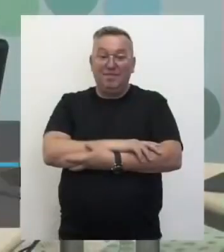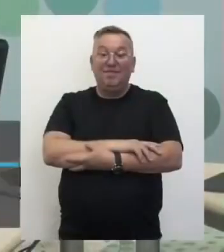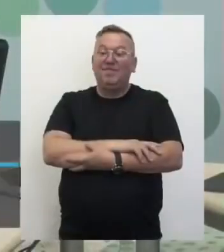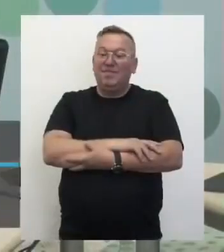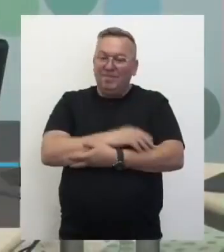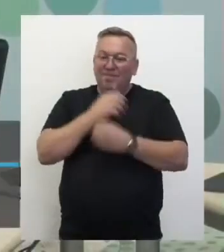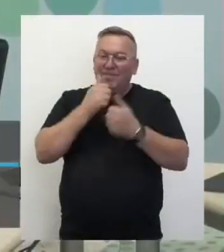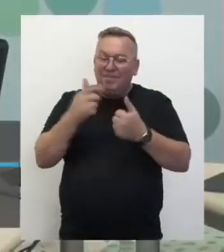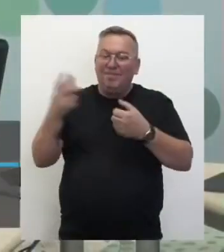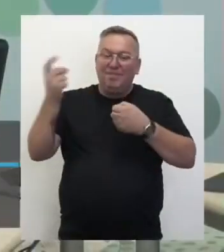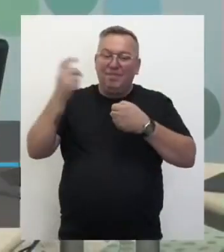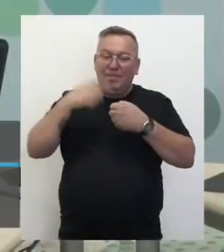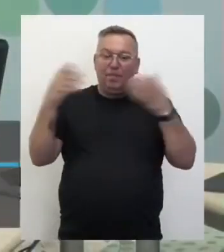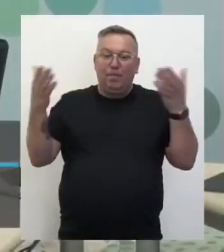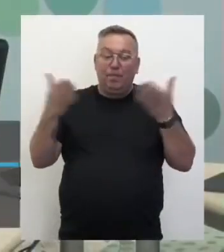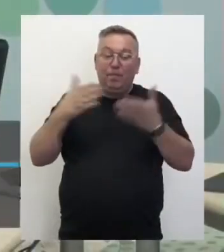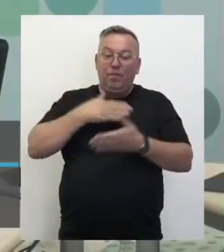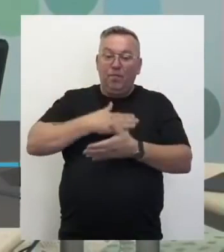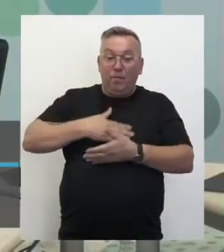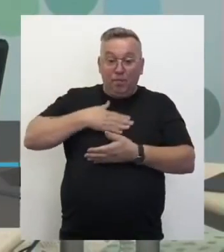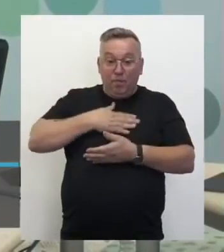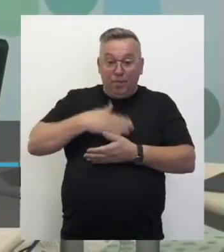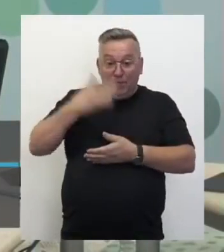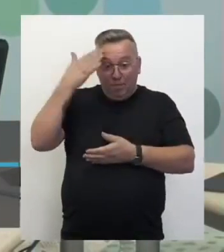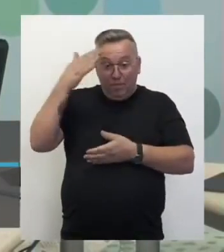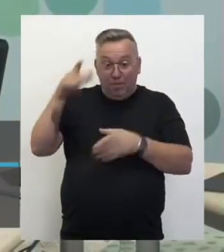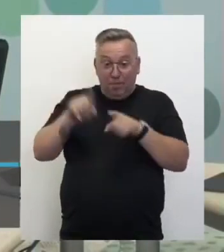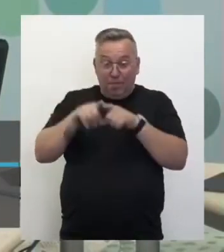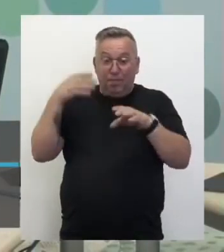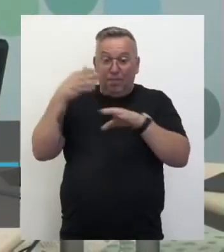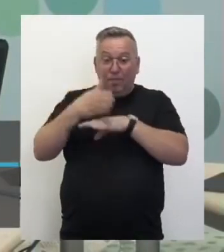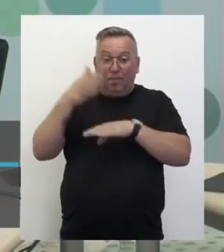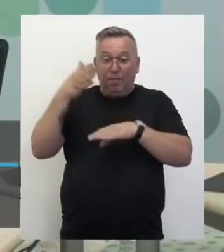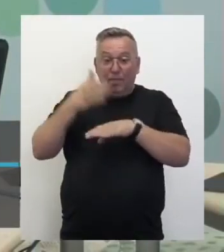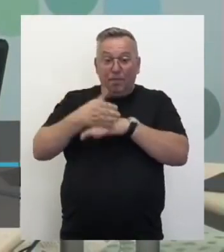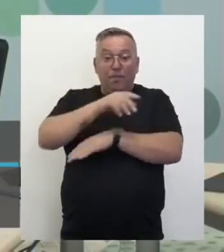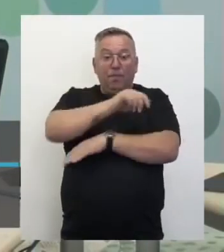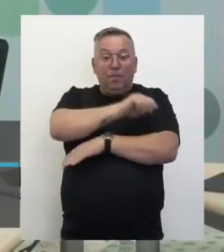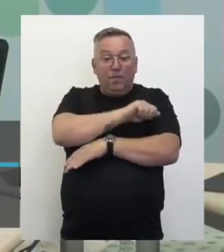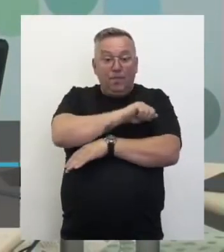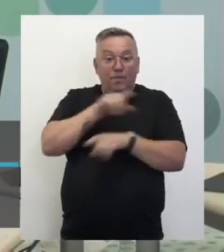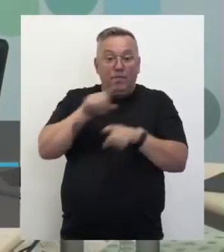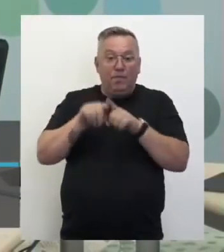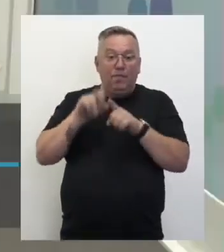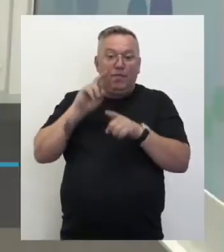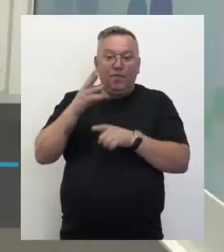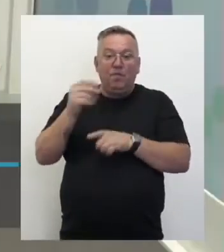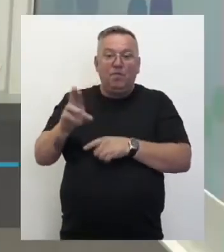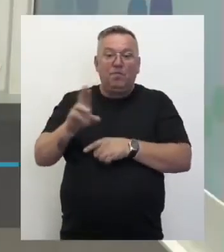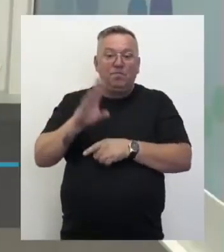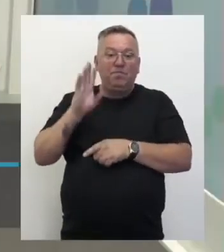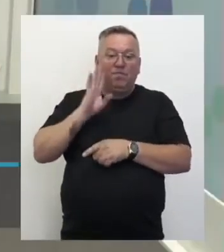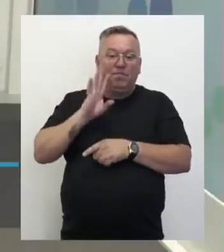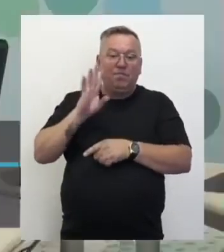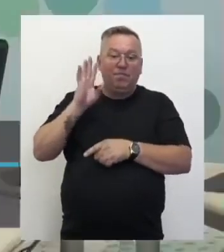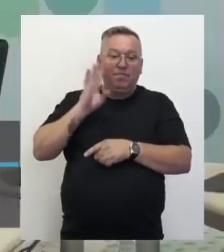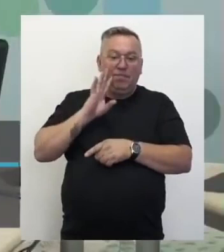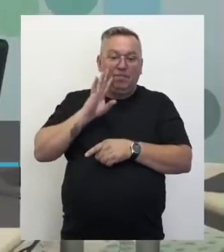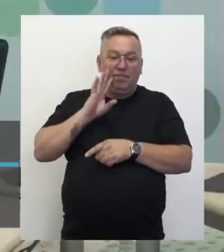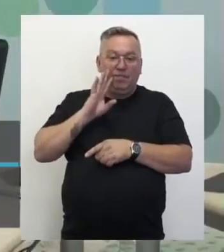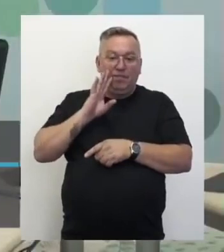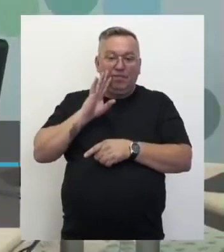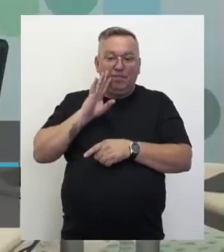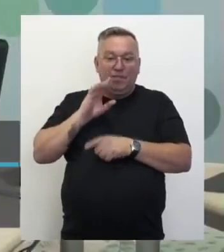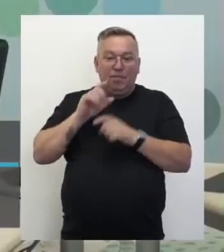Muito bem, estamos de volta. Gostaria de agradecer aí a intensa participação dos alunos. Olha, muita resposta legal, viu, professora?